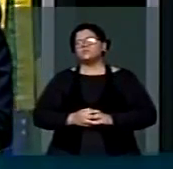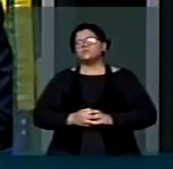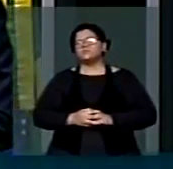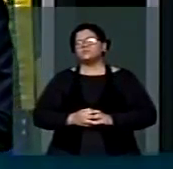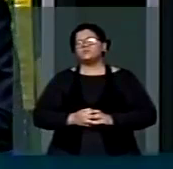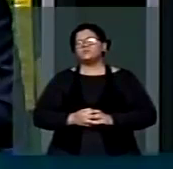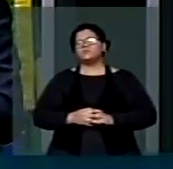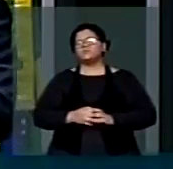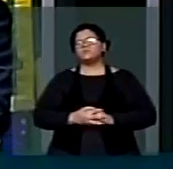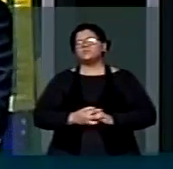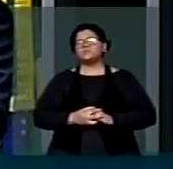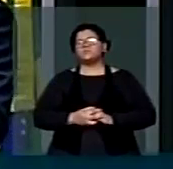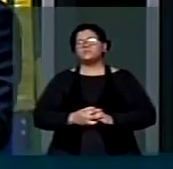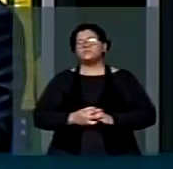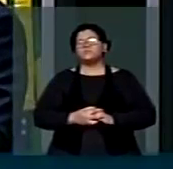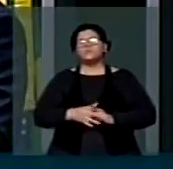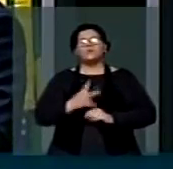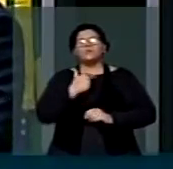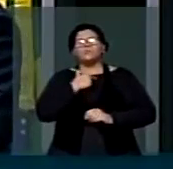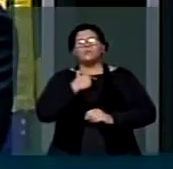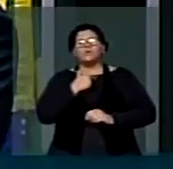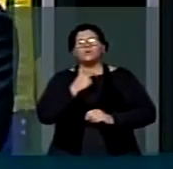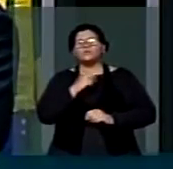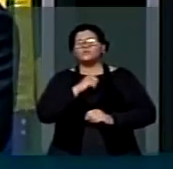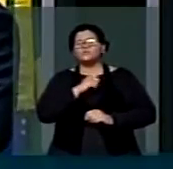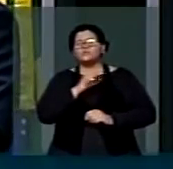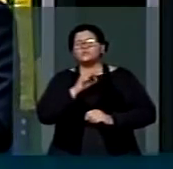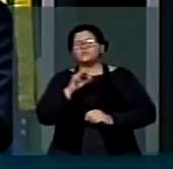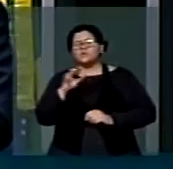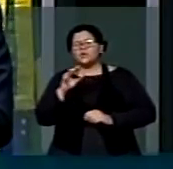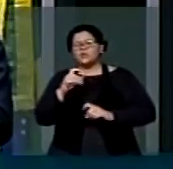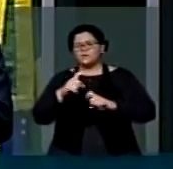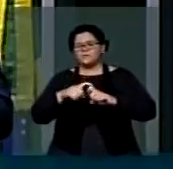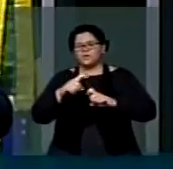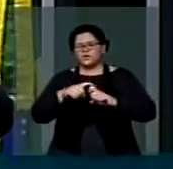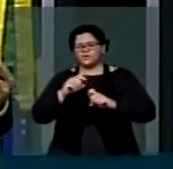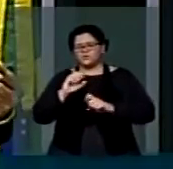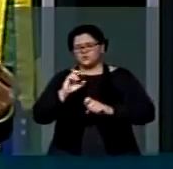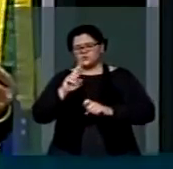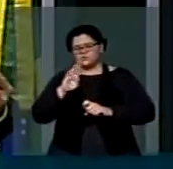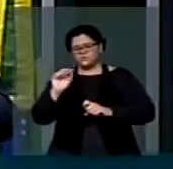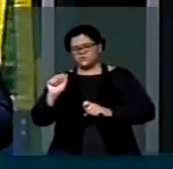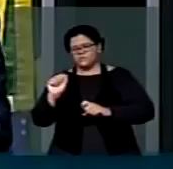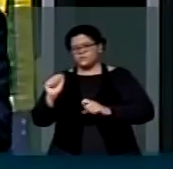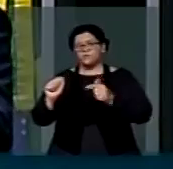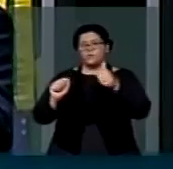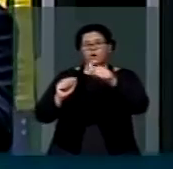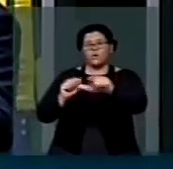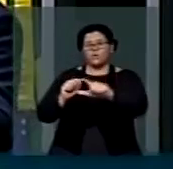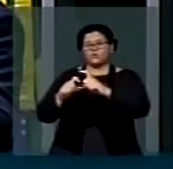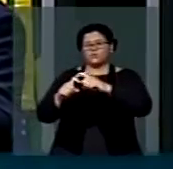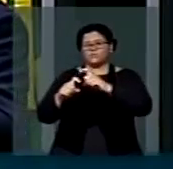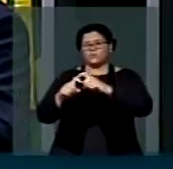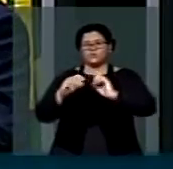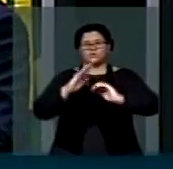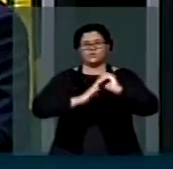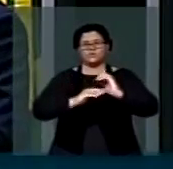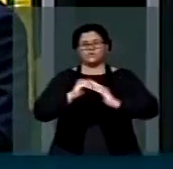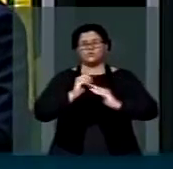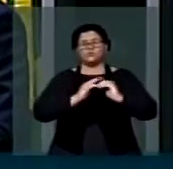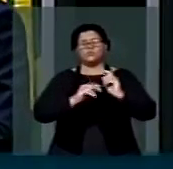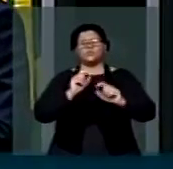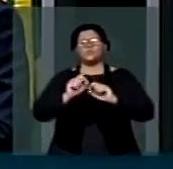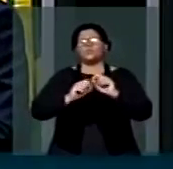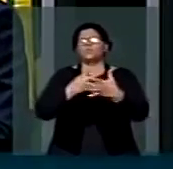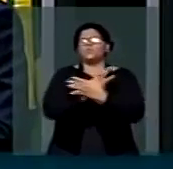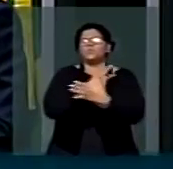deputado Magris. Não se pode conversar a médica cubana com a outra sobre a impressão do que